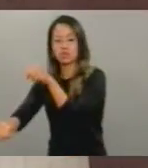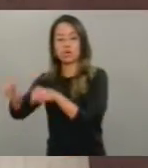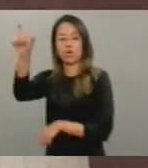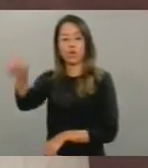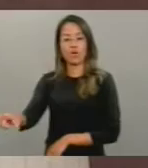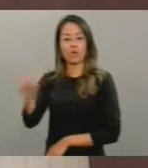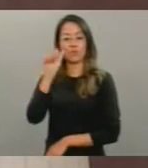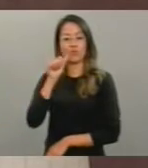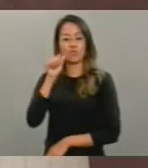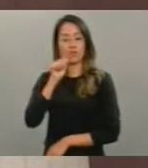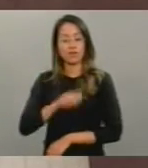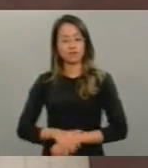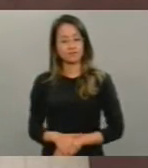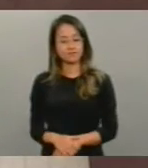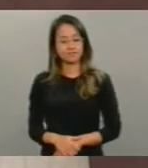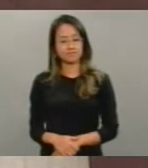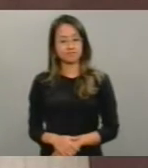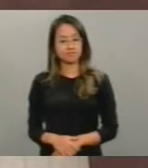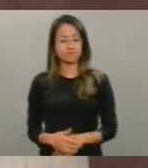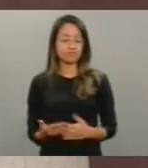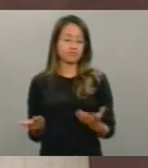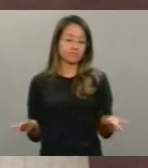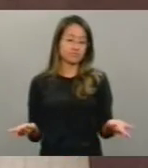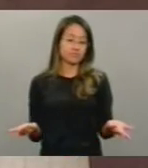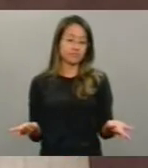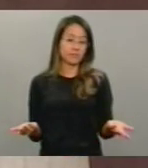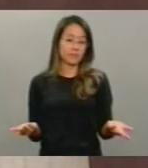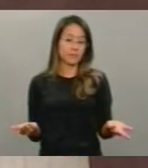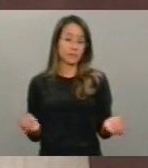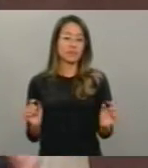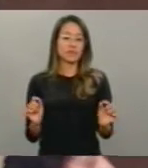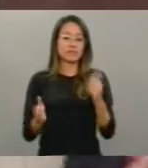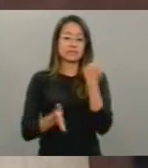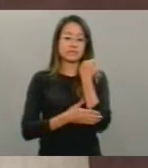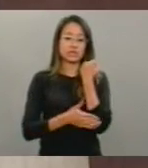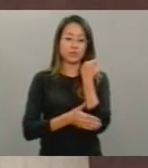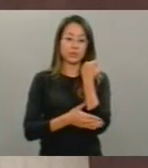namorados, ex-namorados, muitas vezes motivados por ciúme.